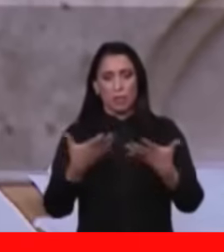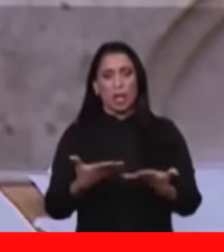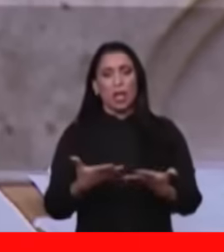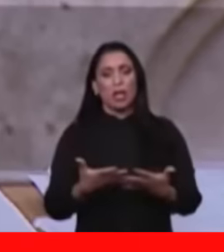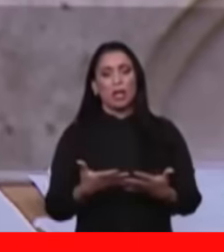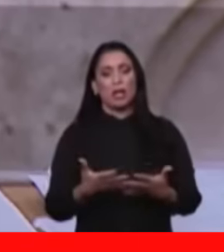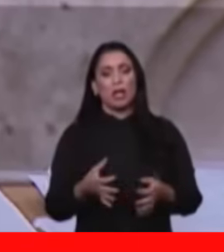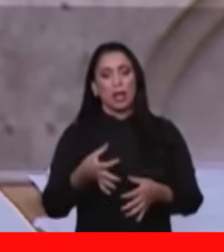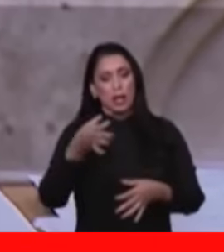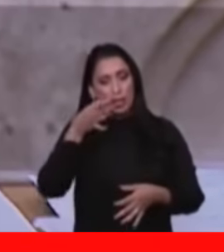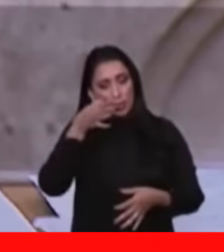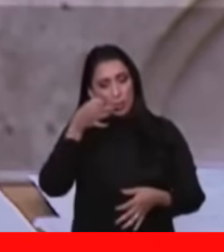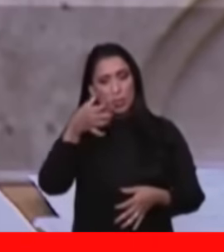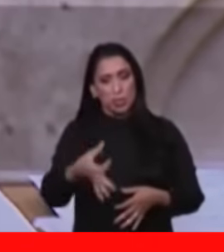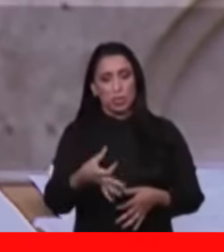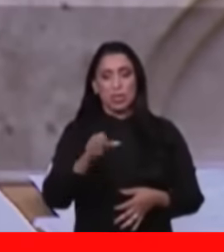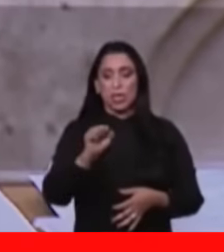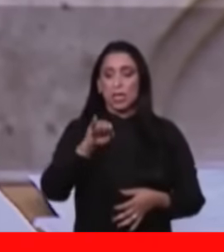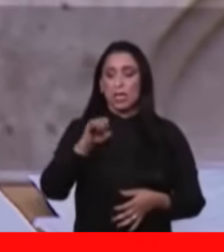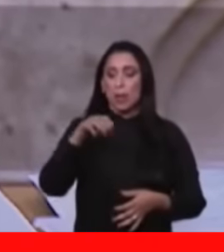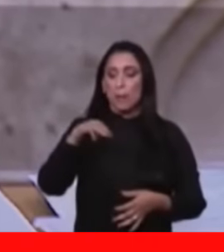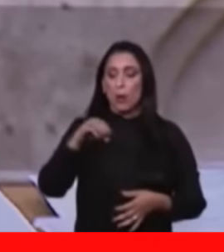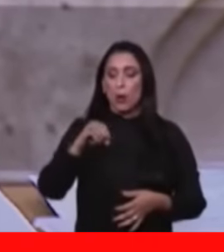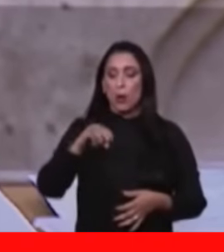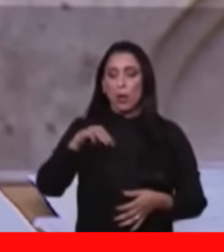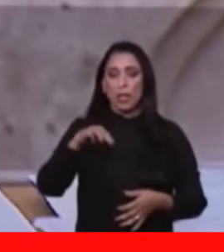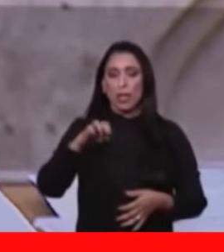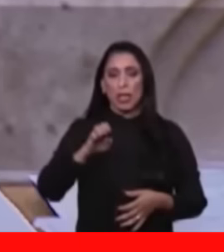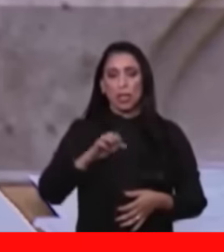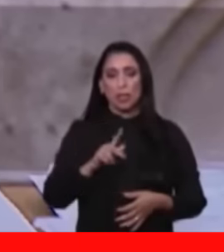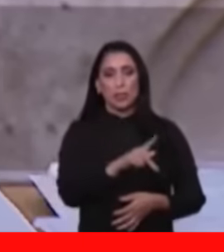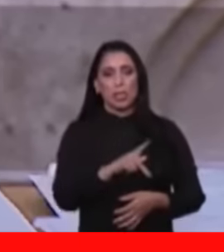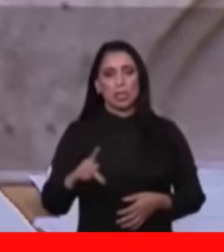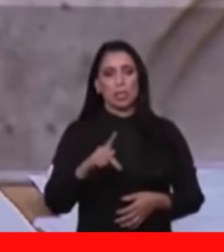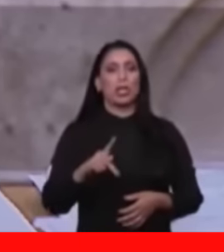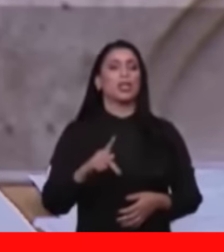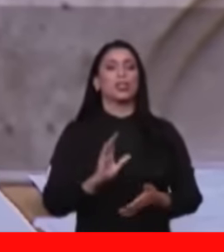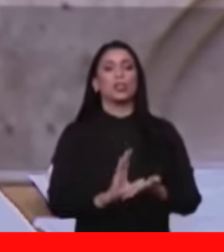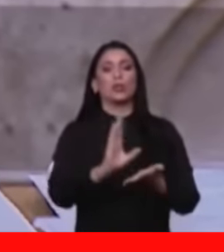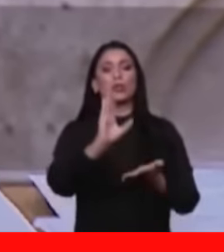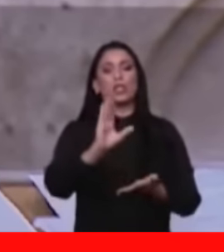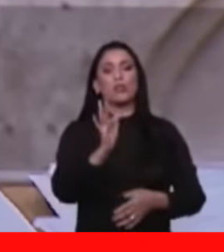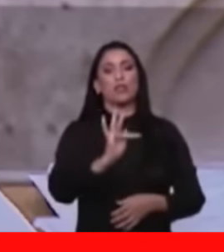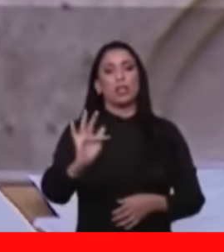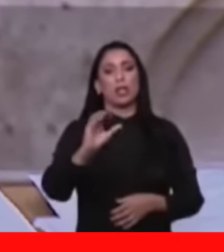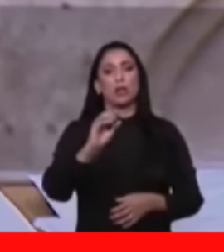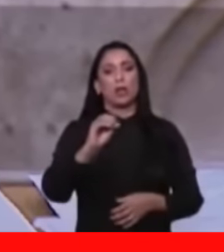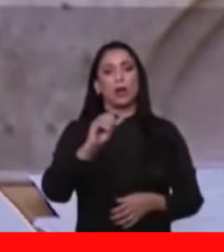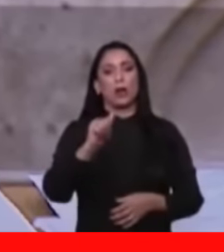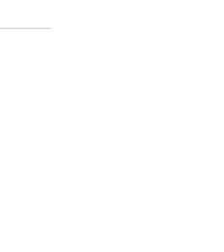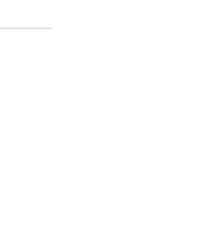Atenciosamente, José Alberto Simonetti, presidente do Conselho Federal da Ordem dos Advogados do Brasil.